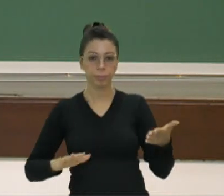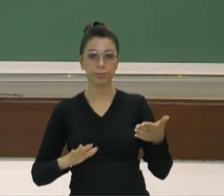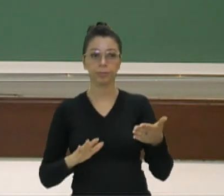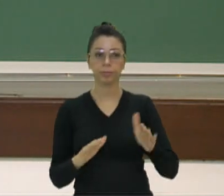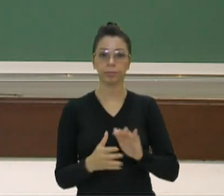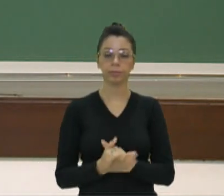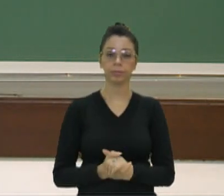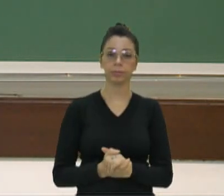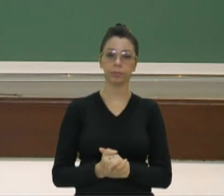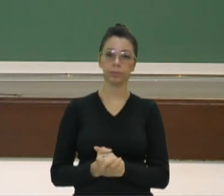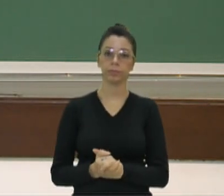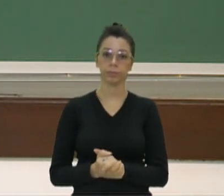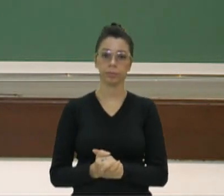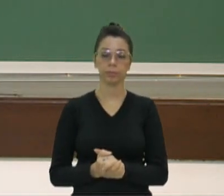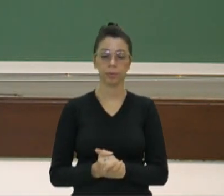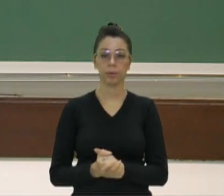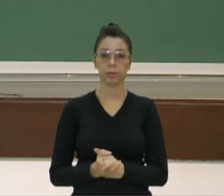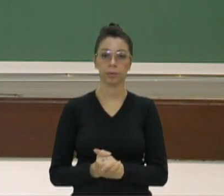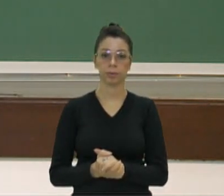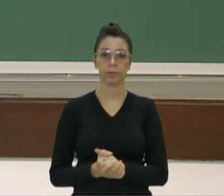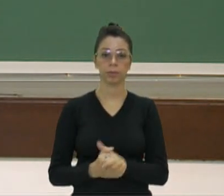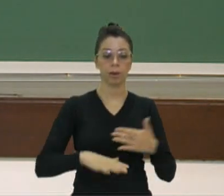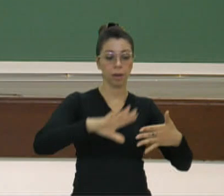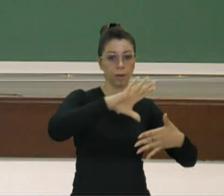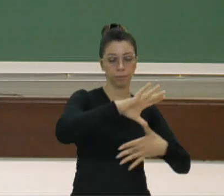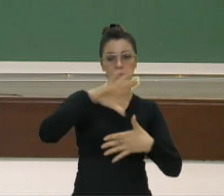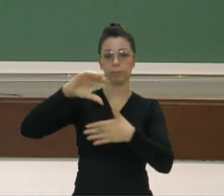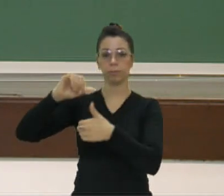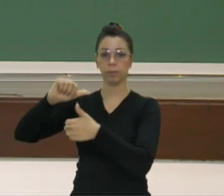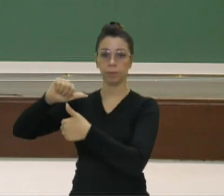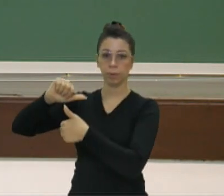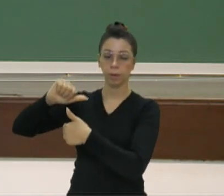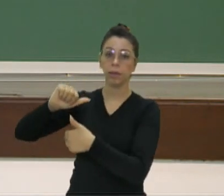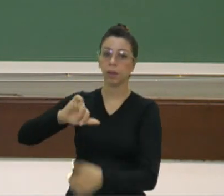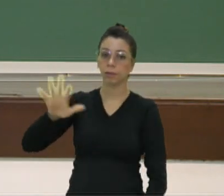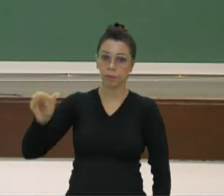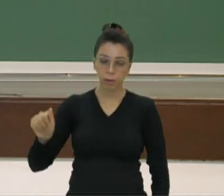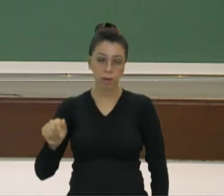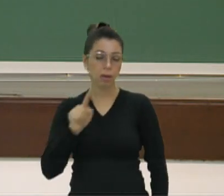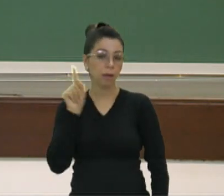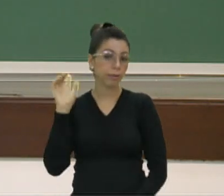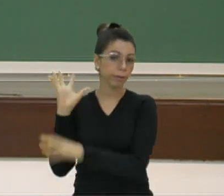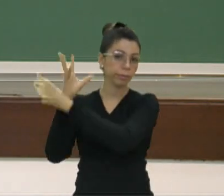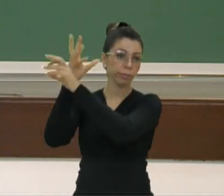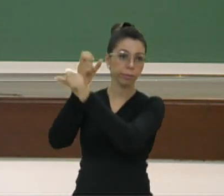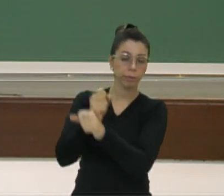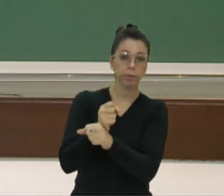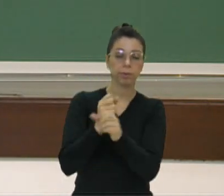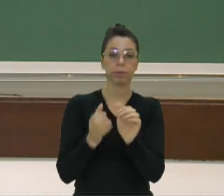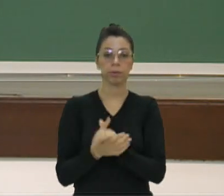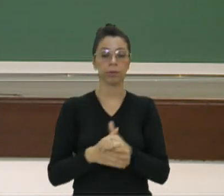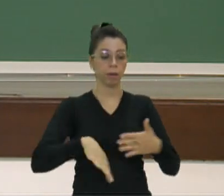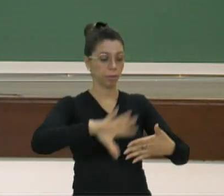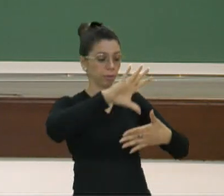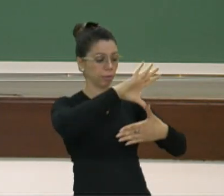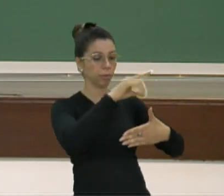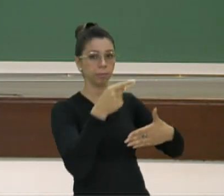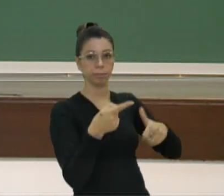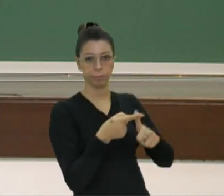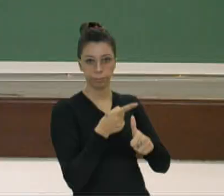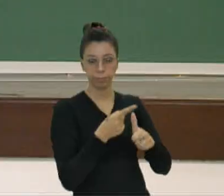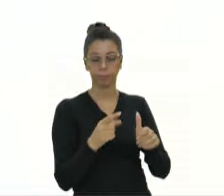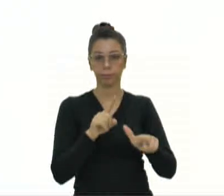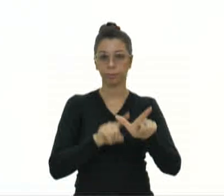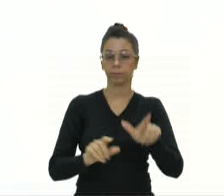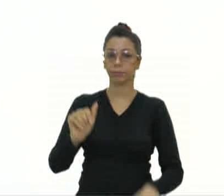fechar essa parte do continente americano e africano. Aqui vamos dar uma resgatada do continente americano primeiro.